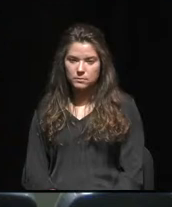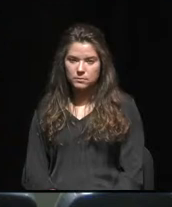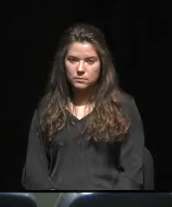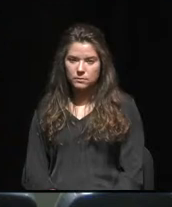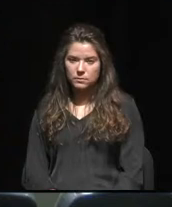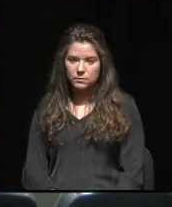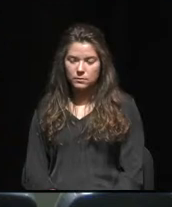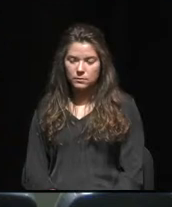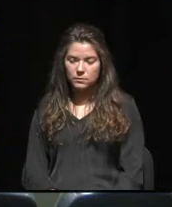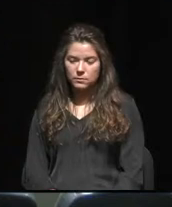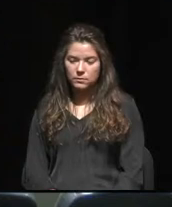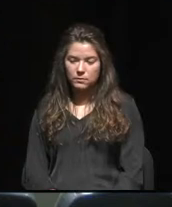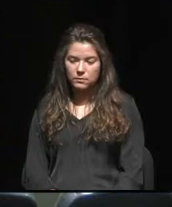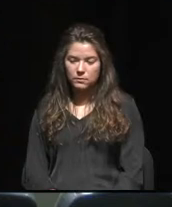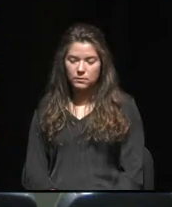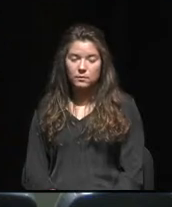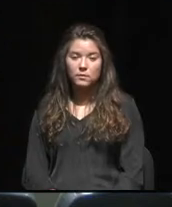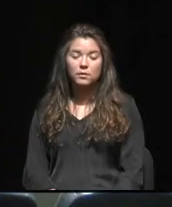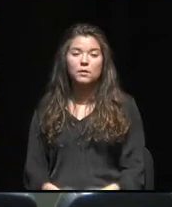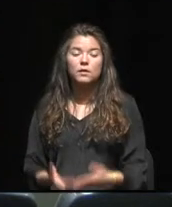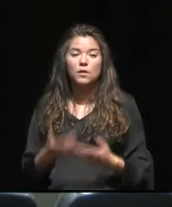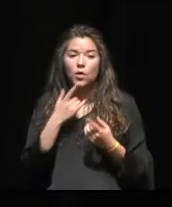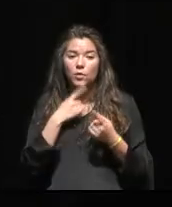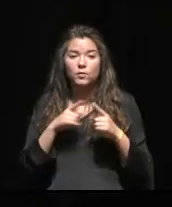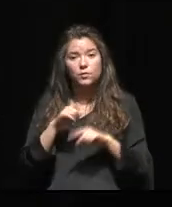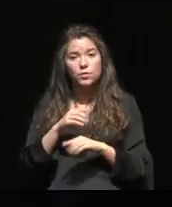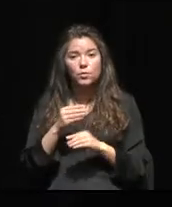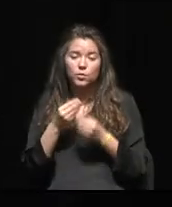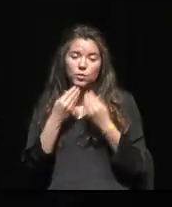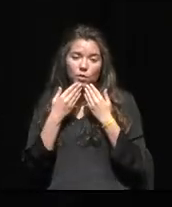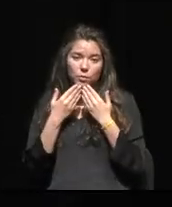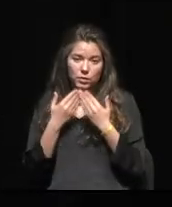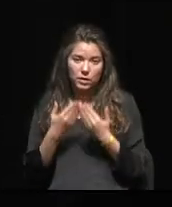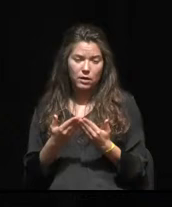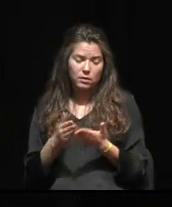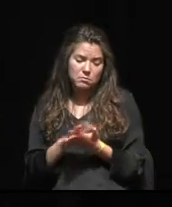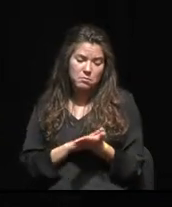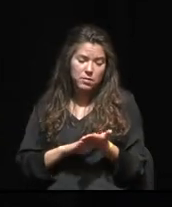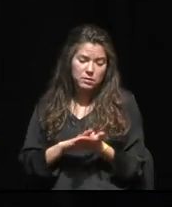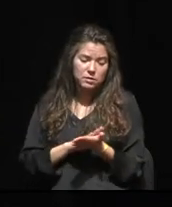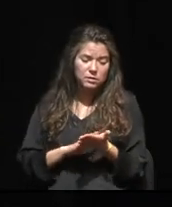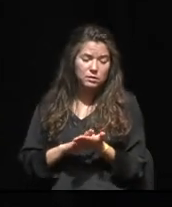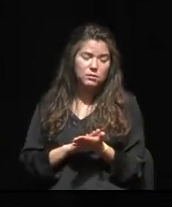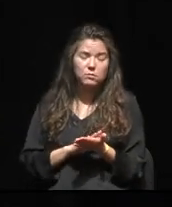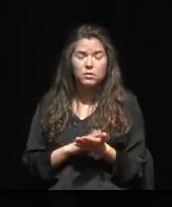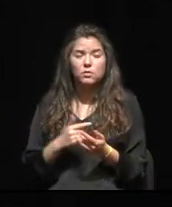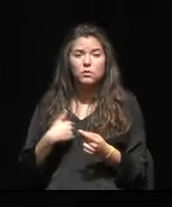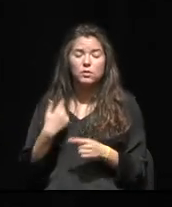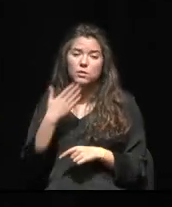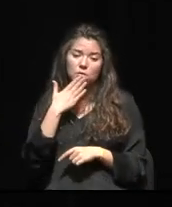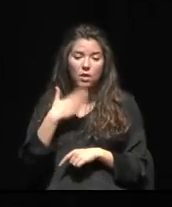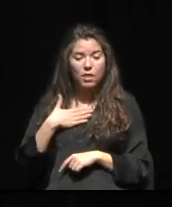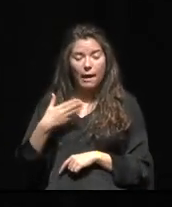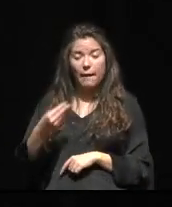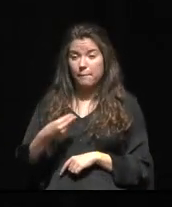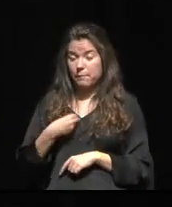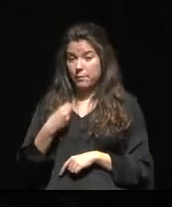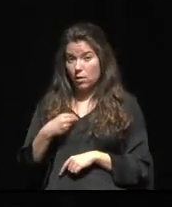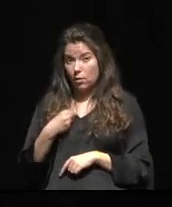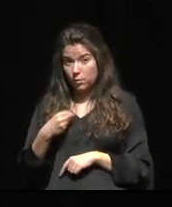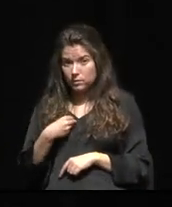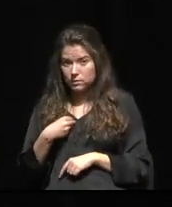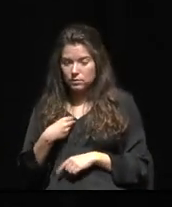palavra eh mais uma vez e Obrigado Basicamente aquilo que nos preocupa aqui